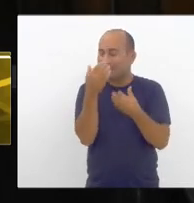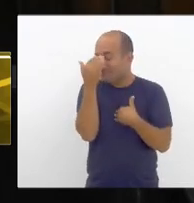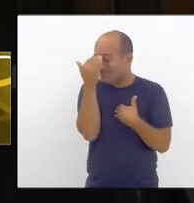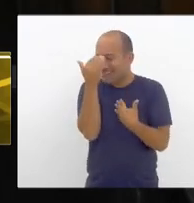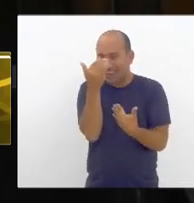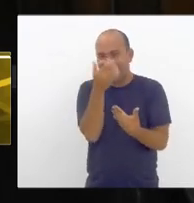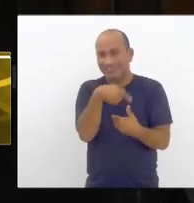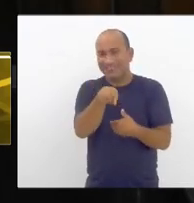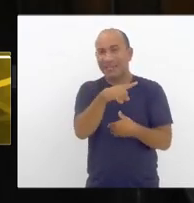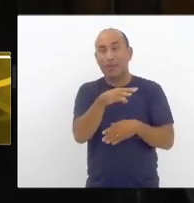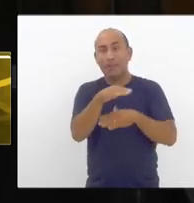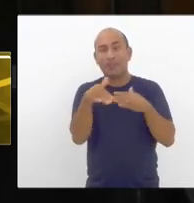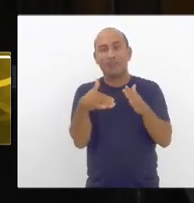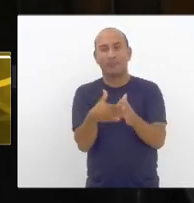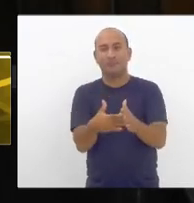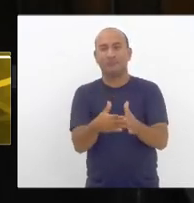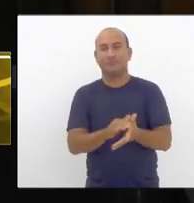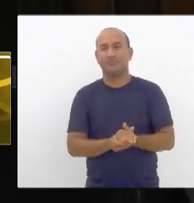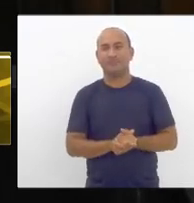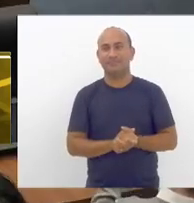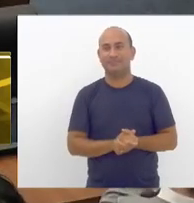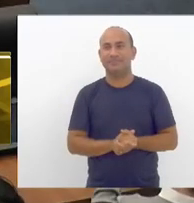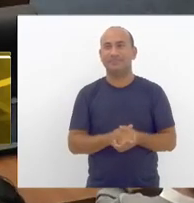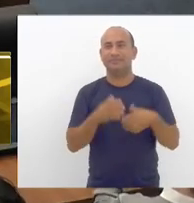obrigado a vocês por tudo